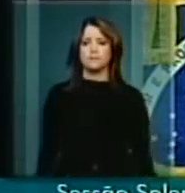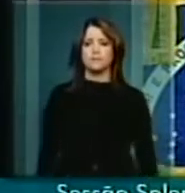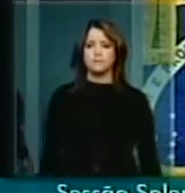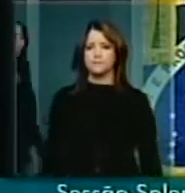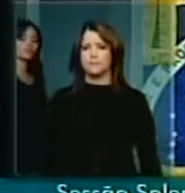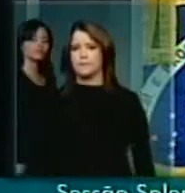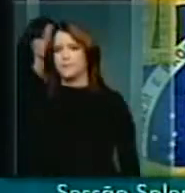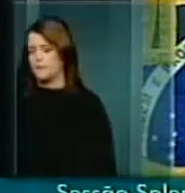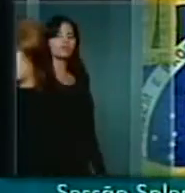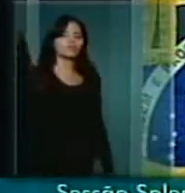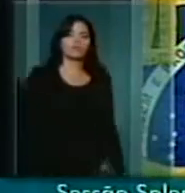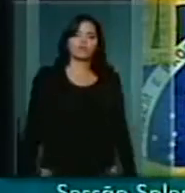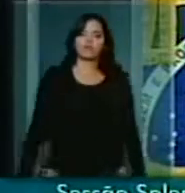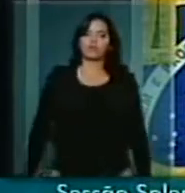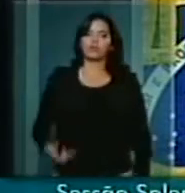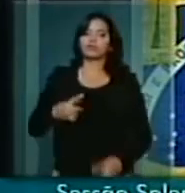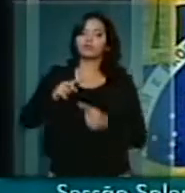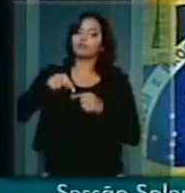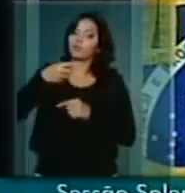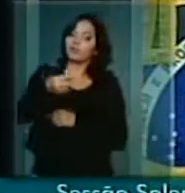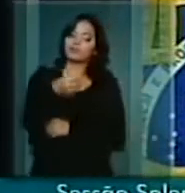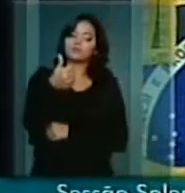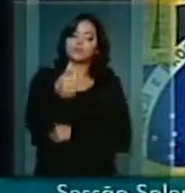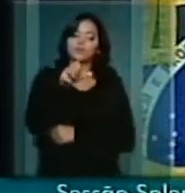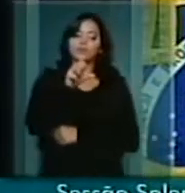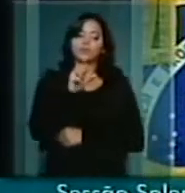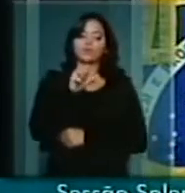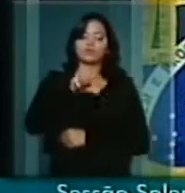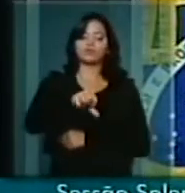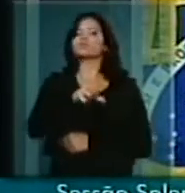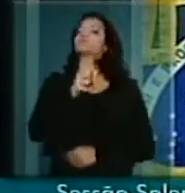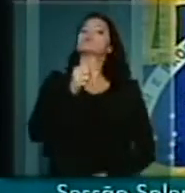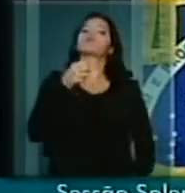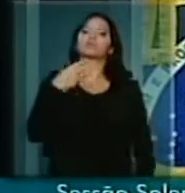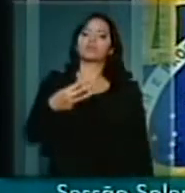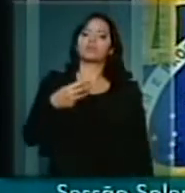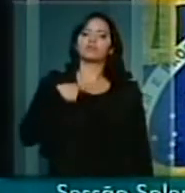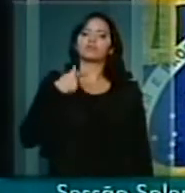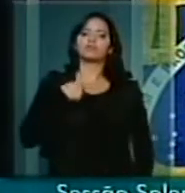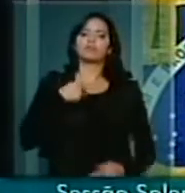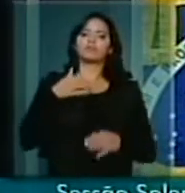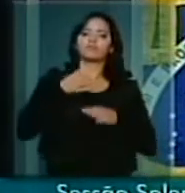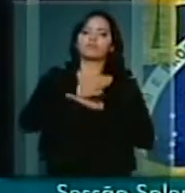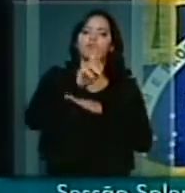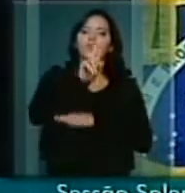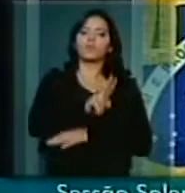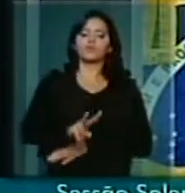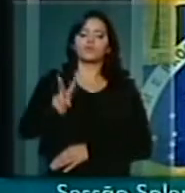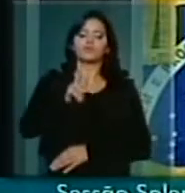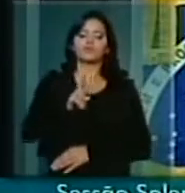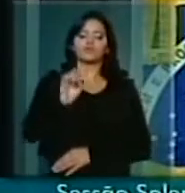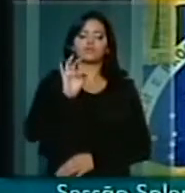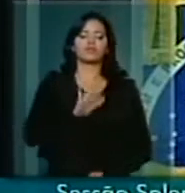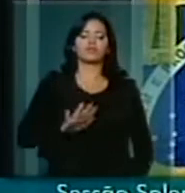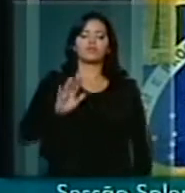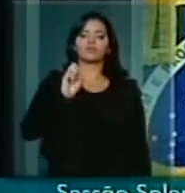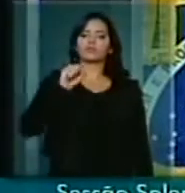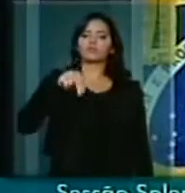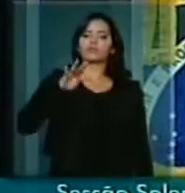Posteriormente, em 1983, eu ingressei na Universidade Federal de Santa